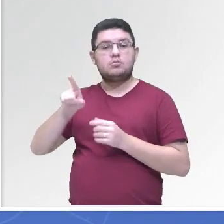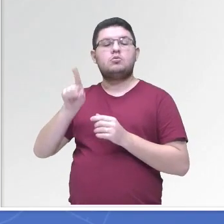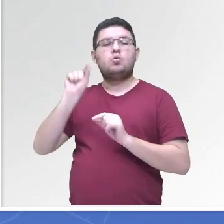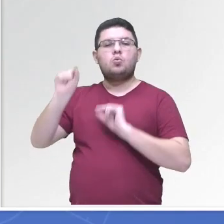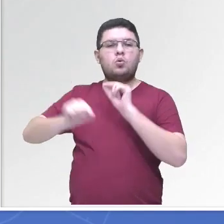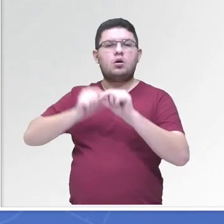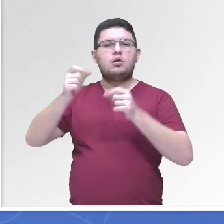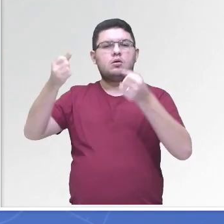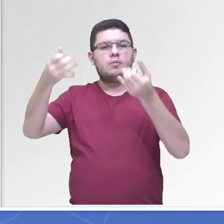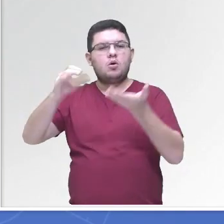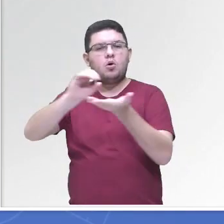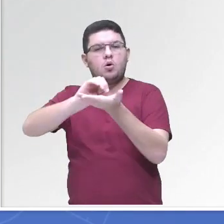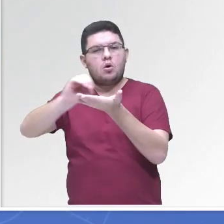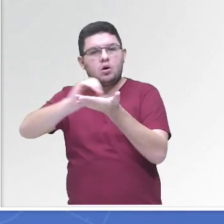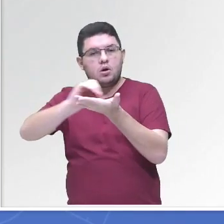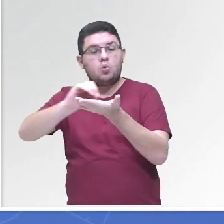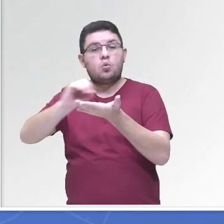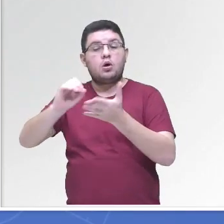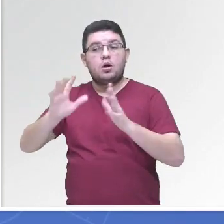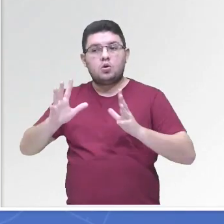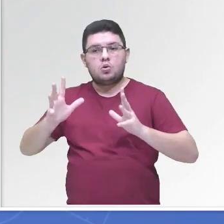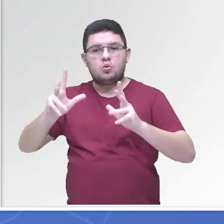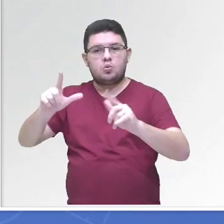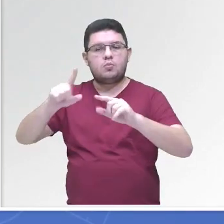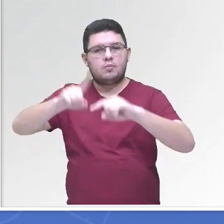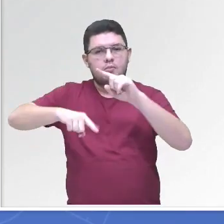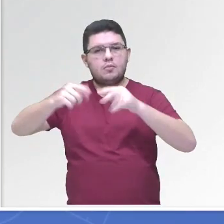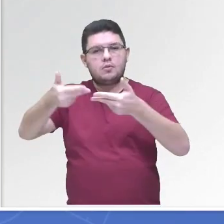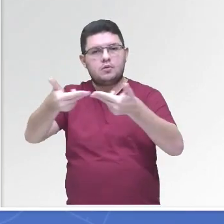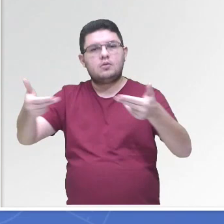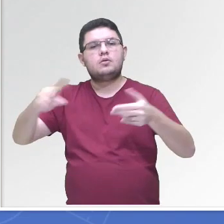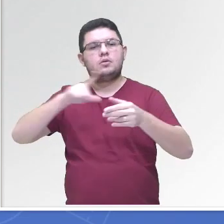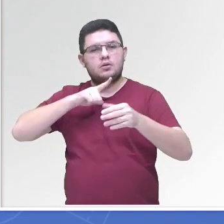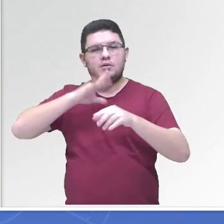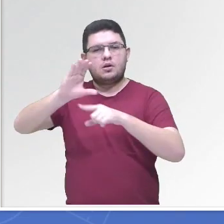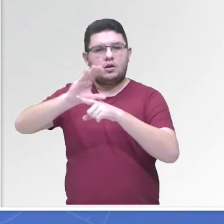parte da química dos compostos do carbono.